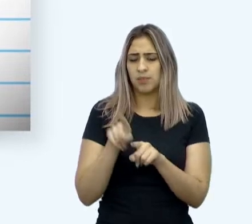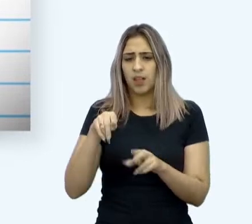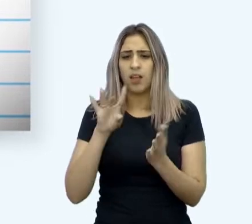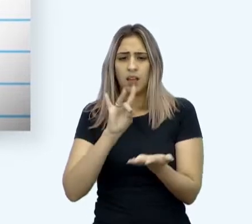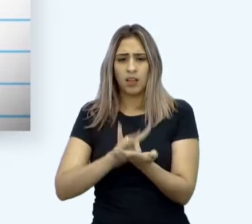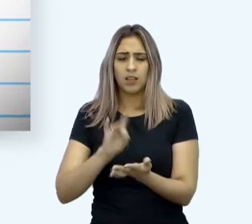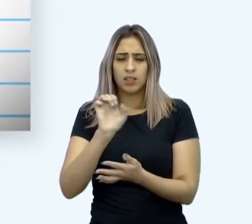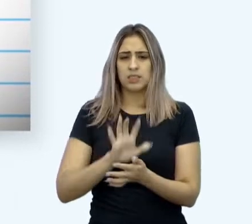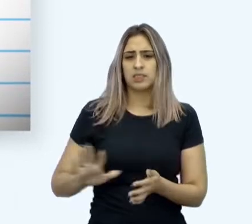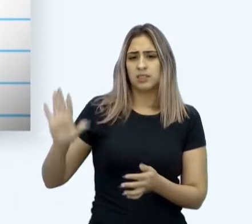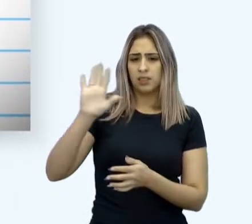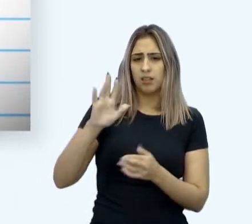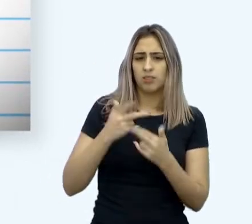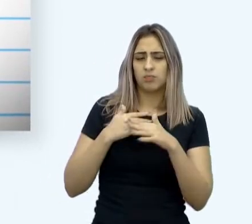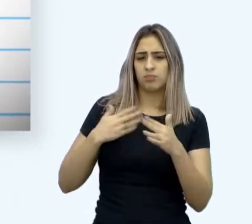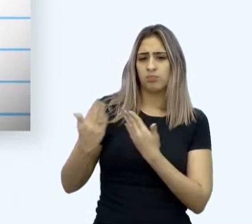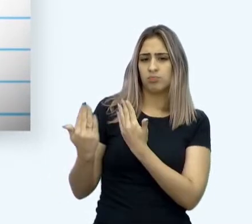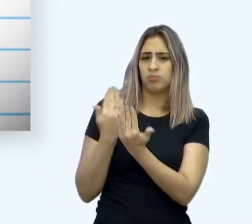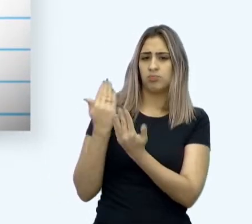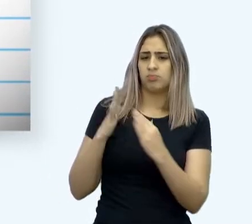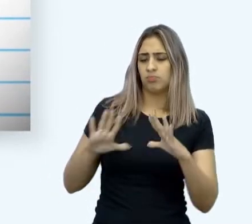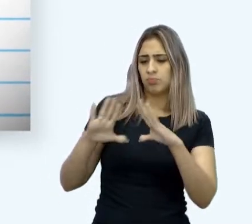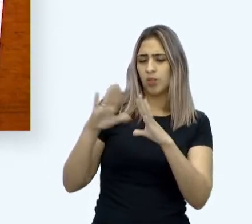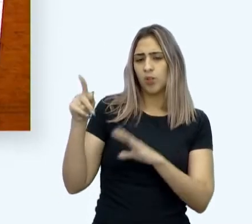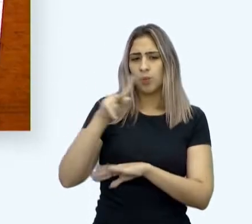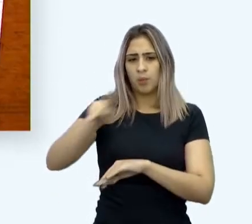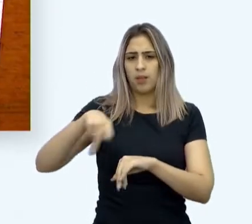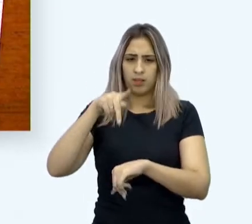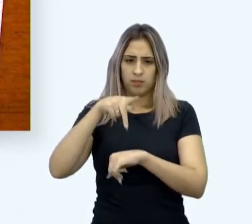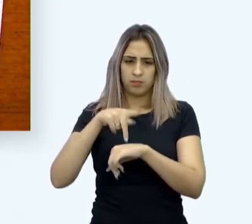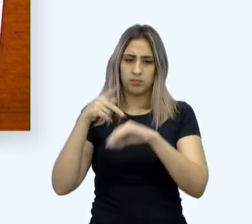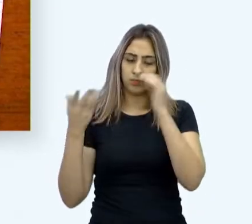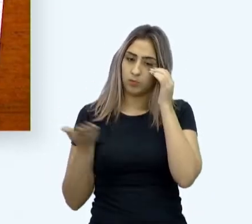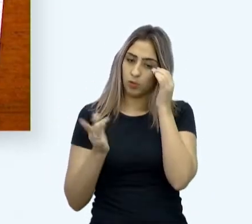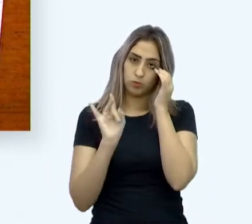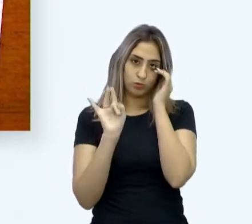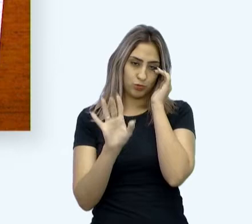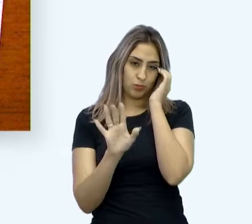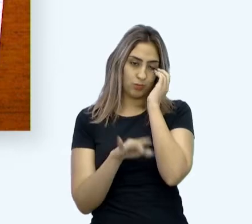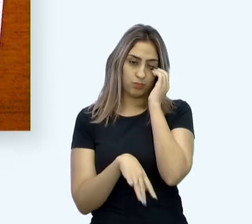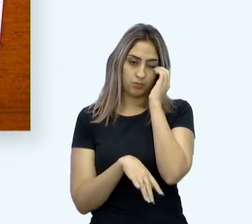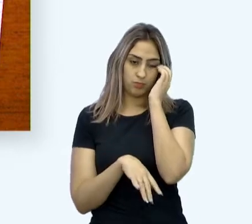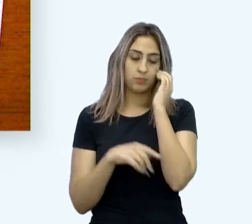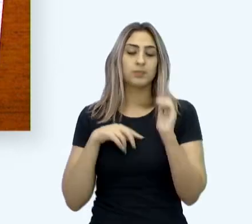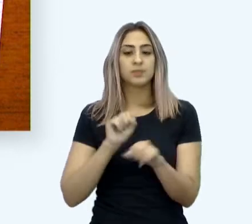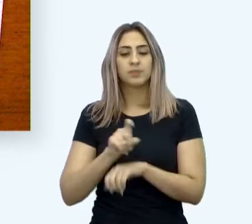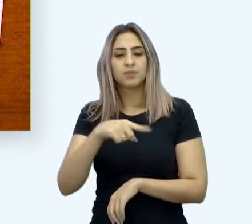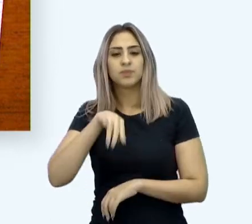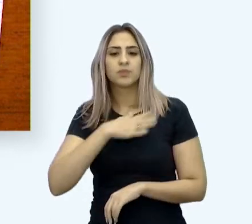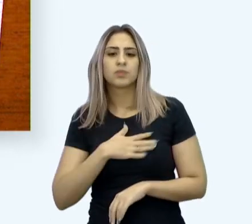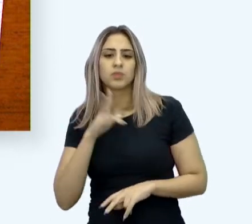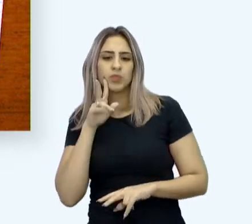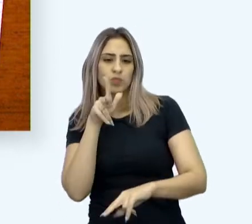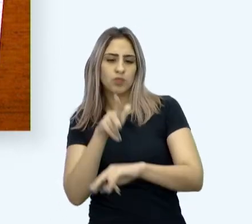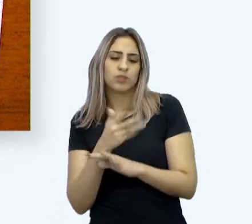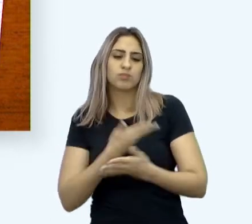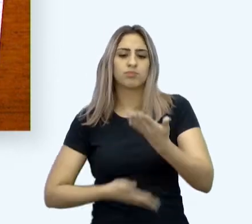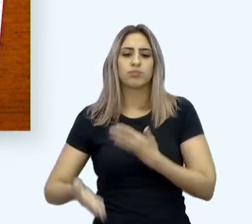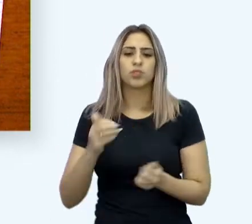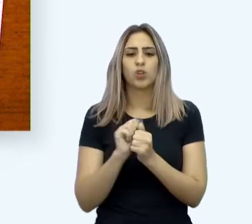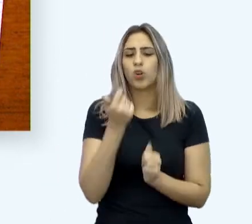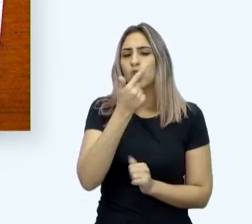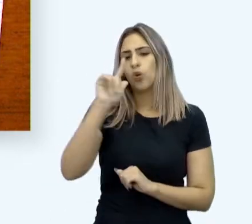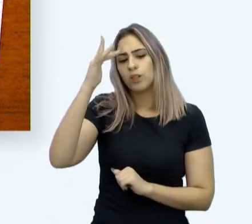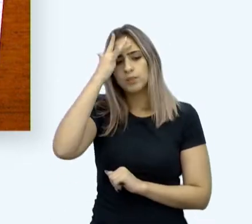por estado e comparar com a pirâmide etária do país. Por hoje é só. Esperamos que tenha gostado do vídeo. Compartilhe com